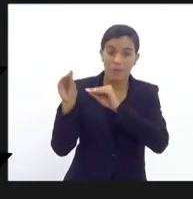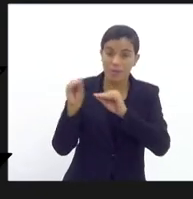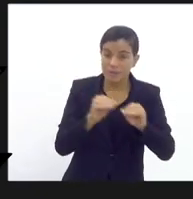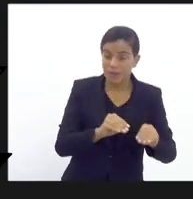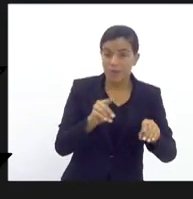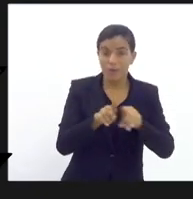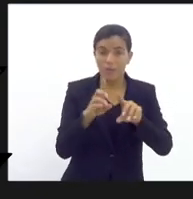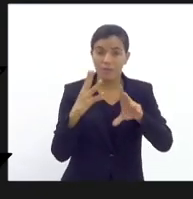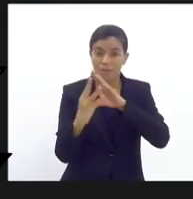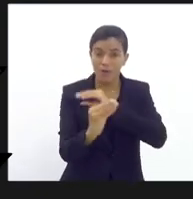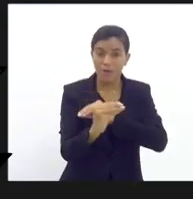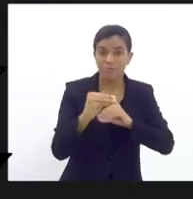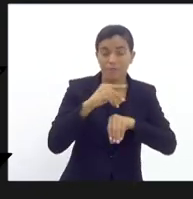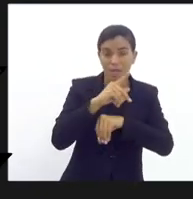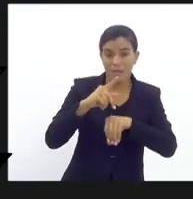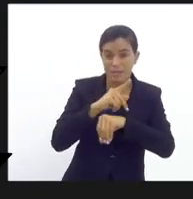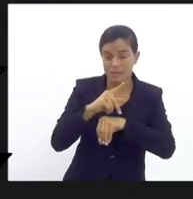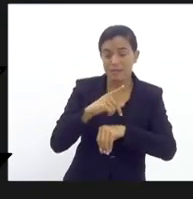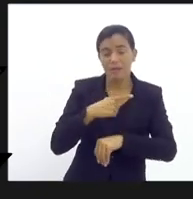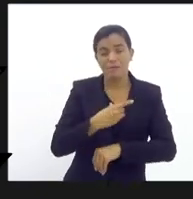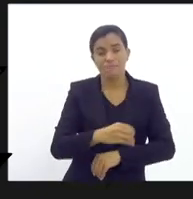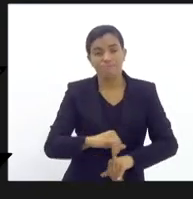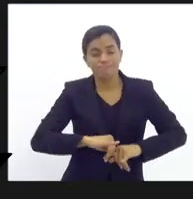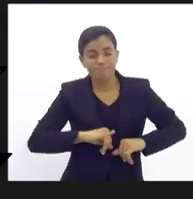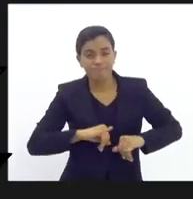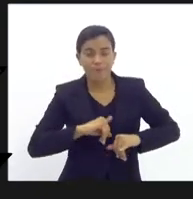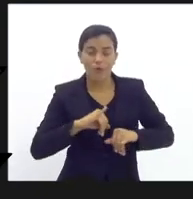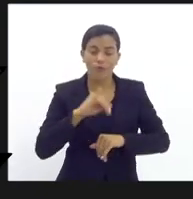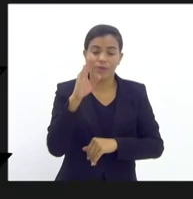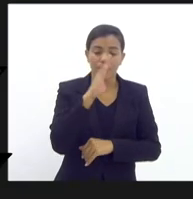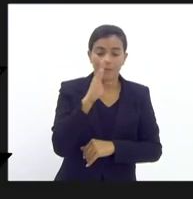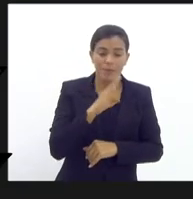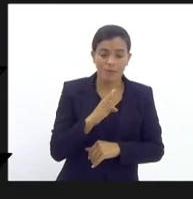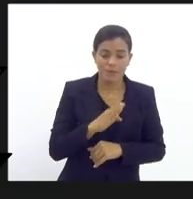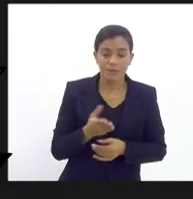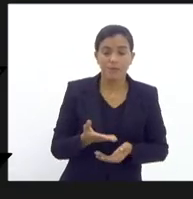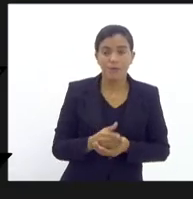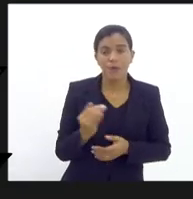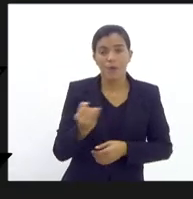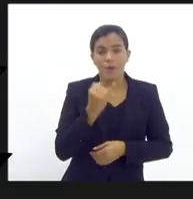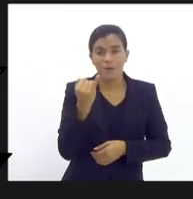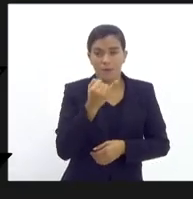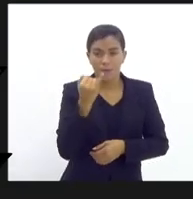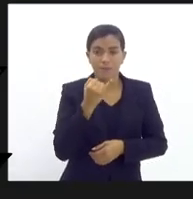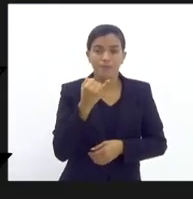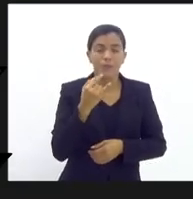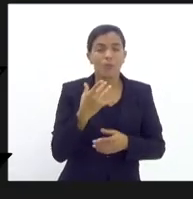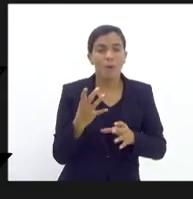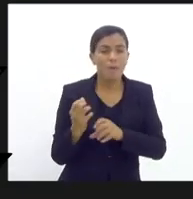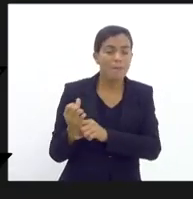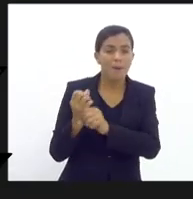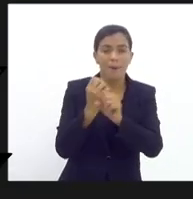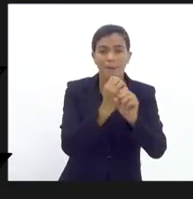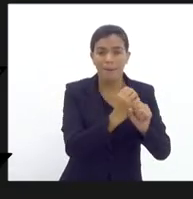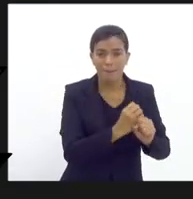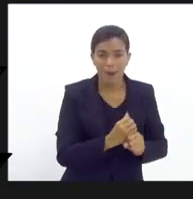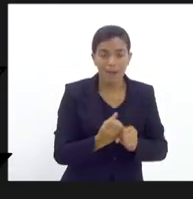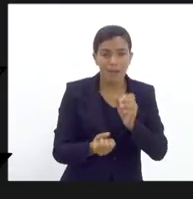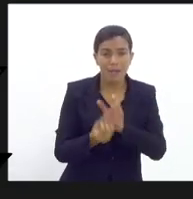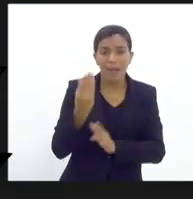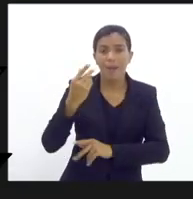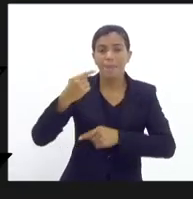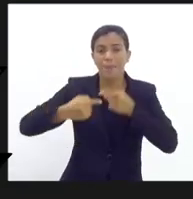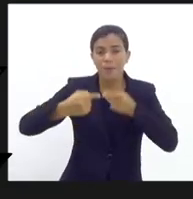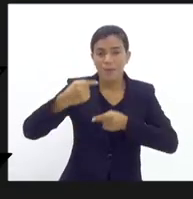refugiada tem sofrido no nosso país né então é importante que a gente produz a dados melhores para que a gente consiga produzir políticas melhores